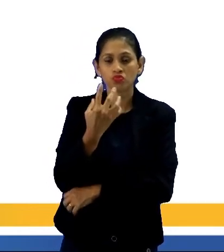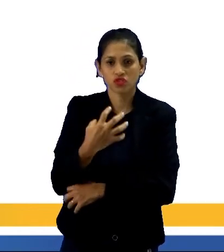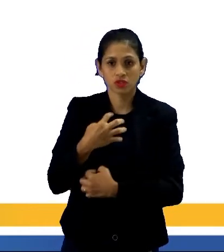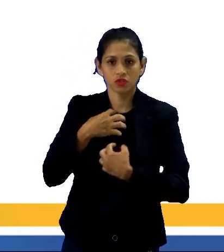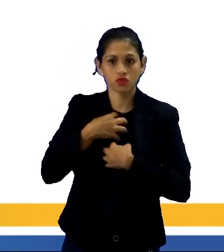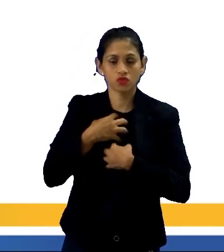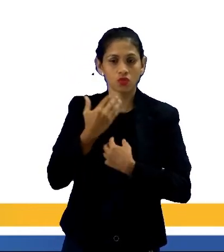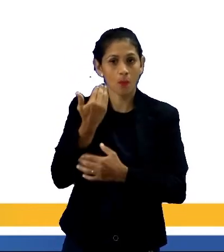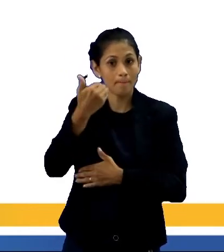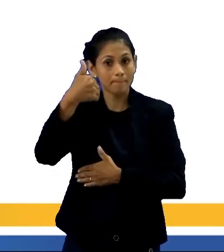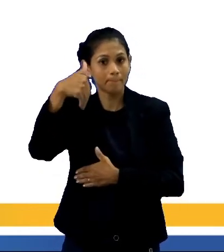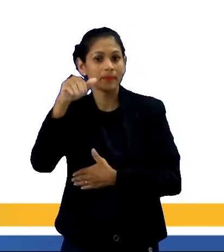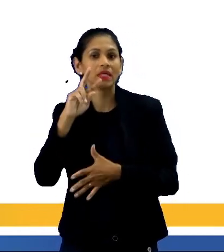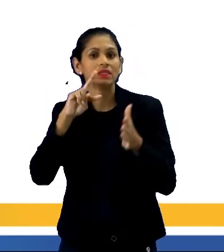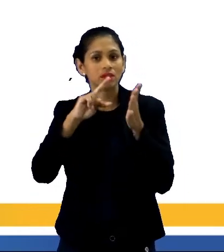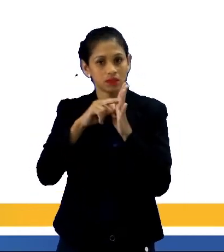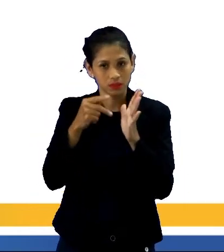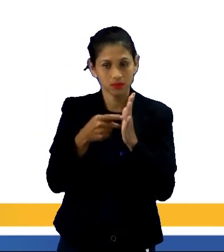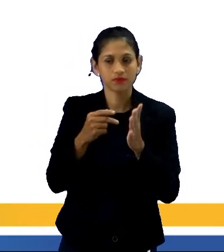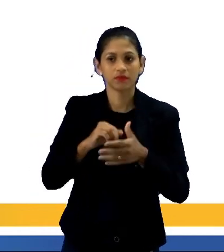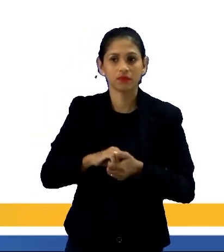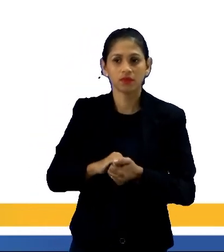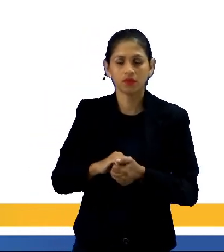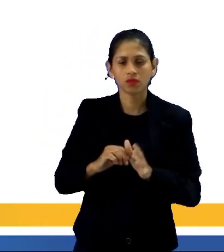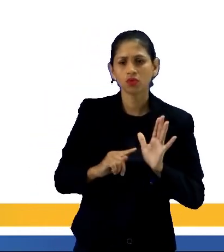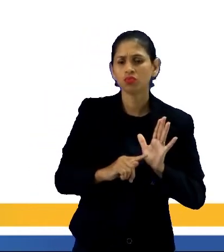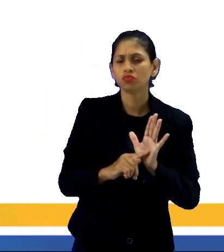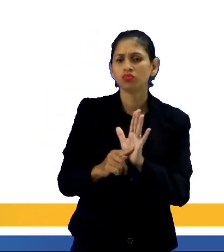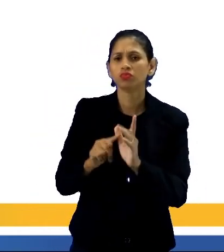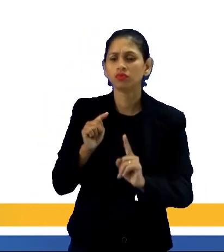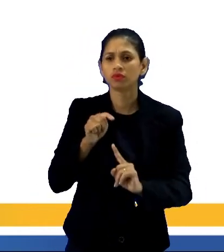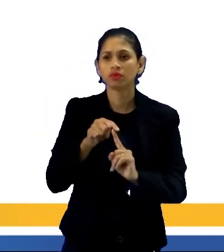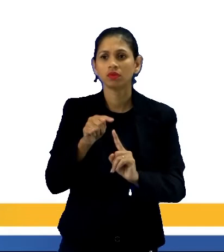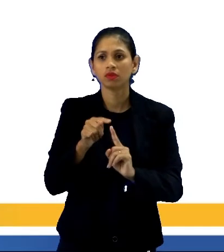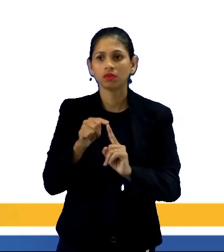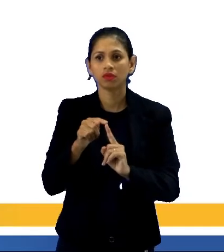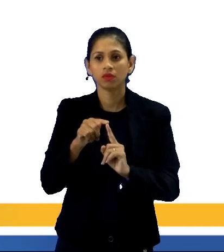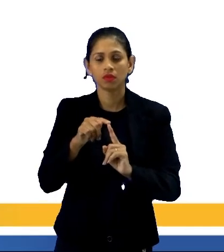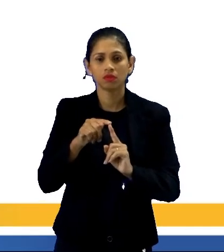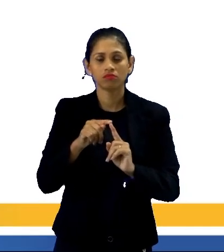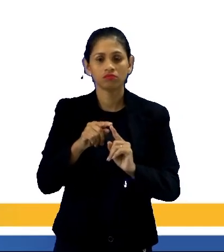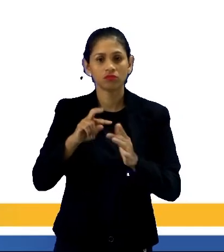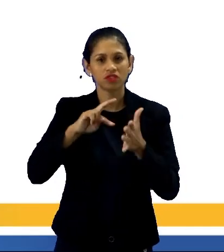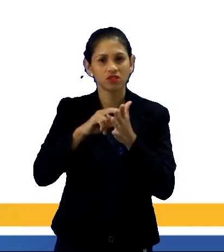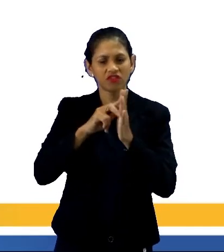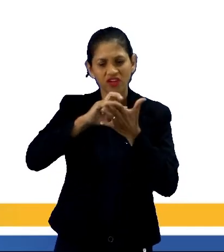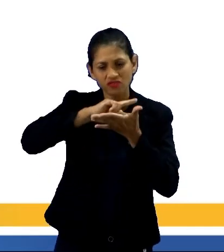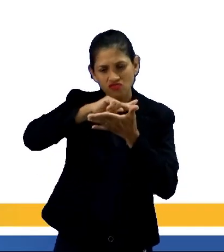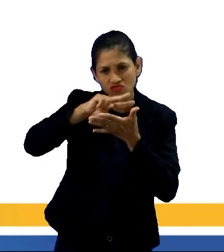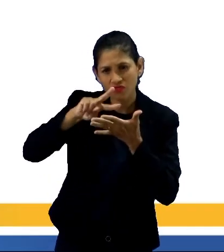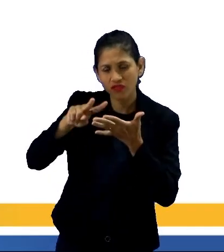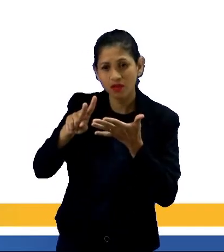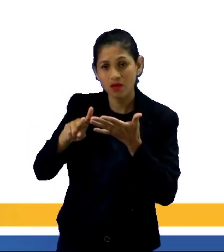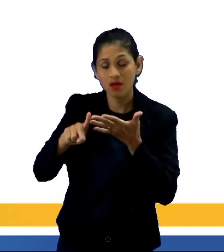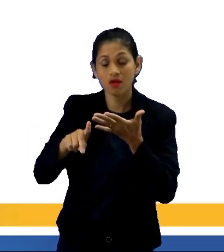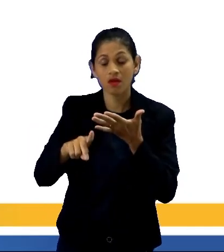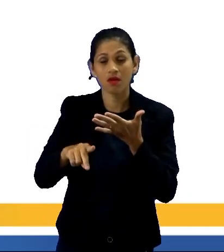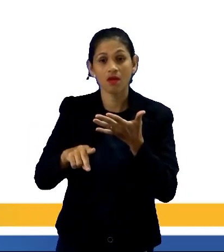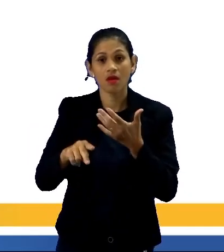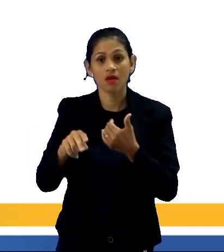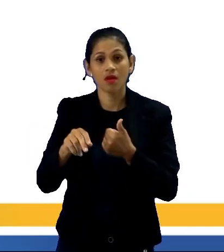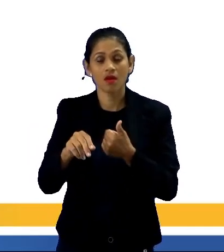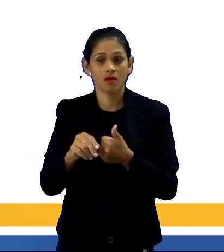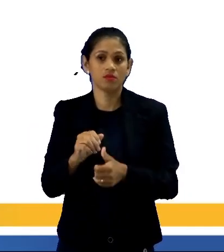da ambiguidade é sugerir significados diversos para uma mesma mensagem. Olha só, gente,